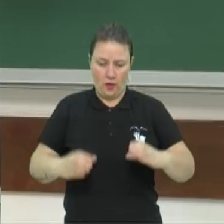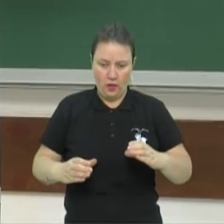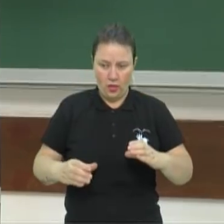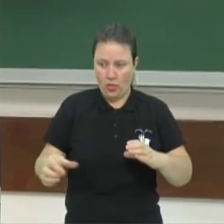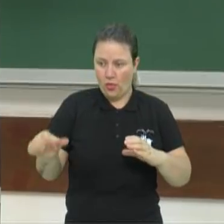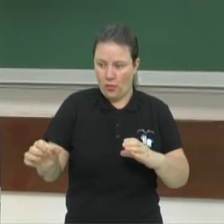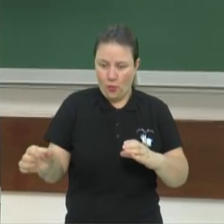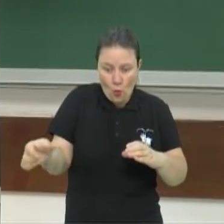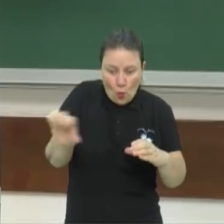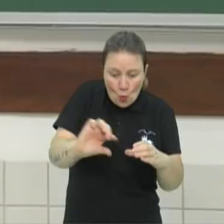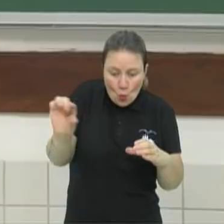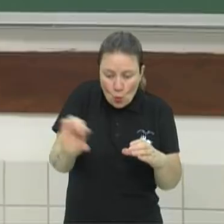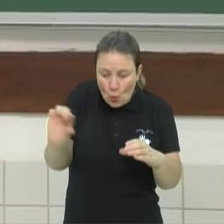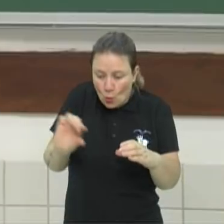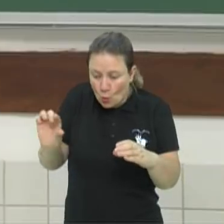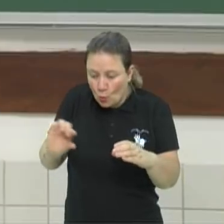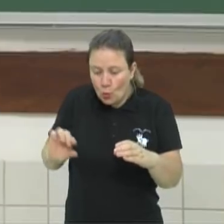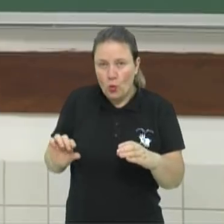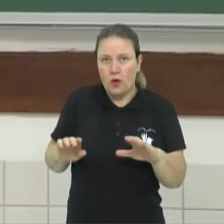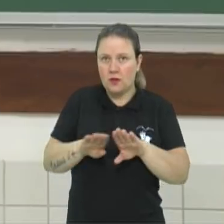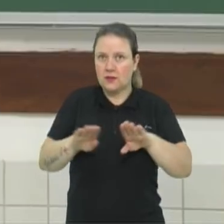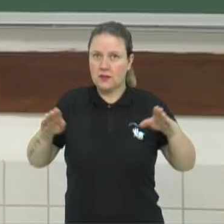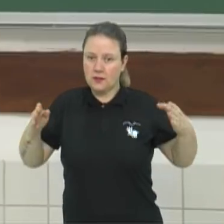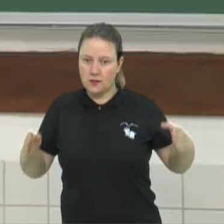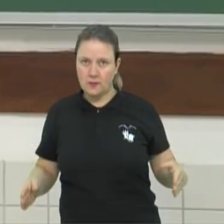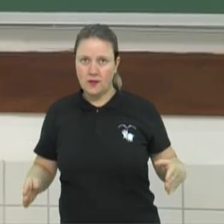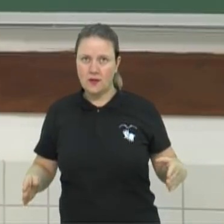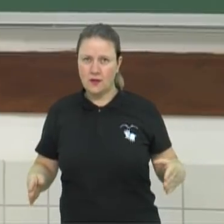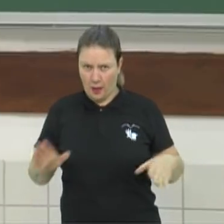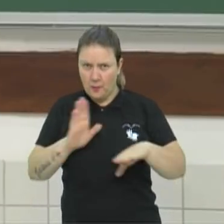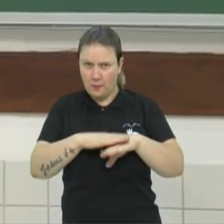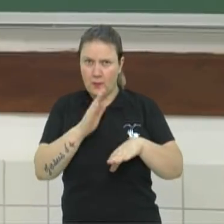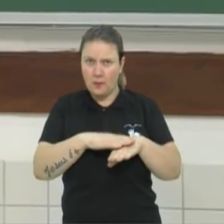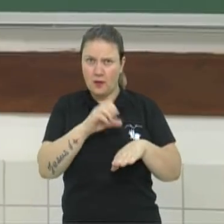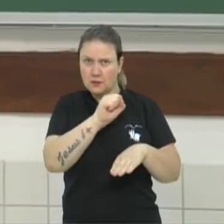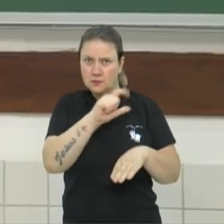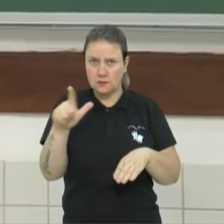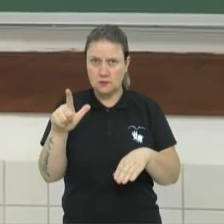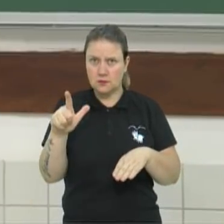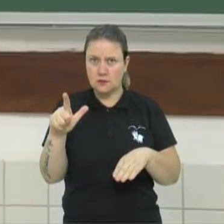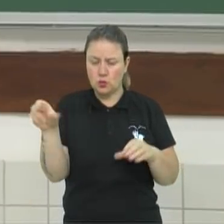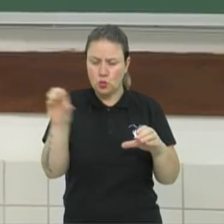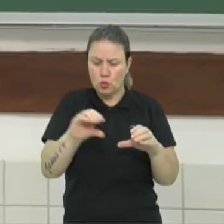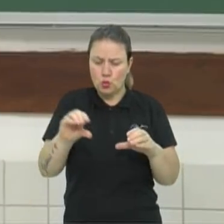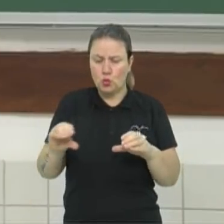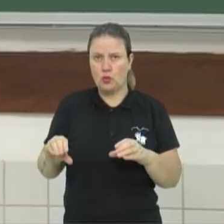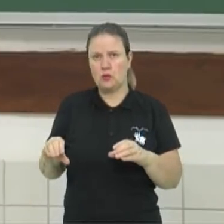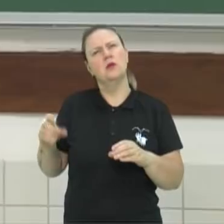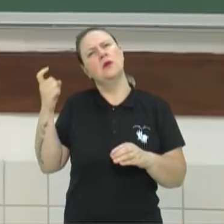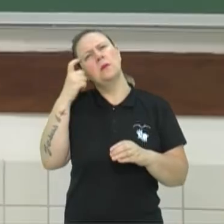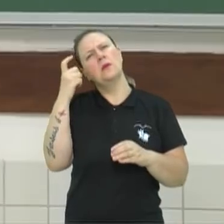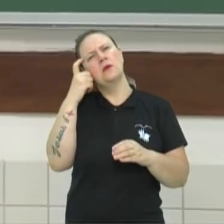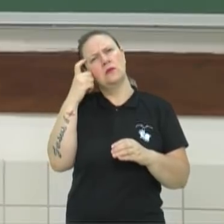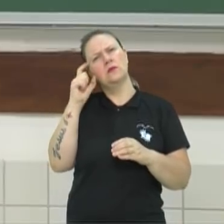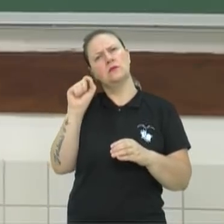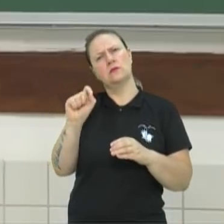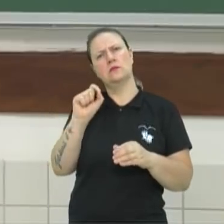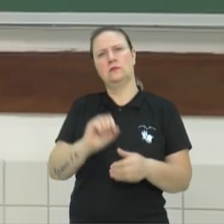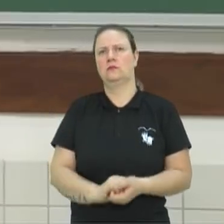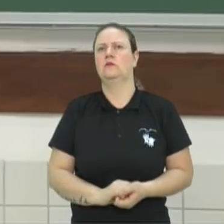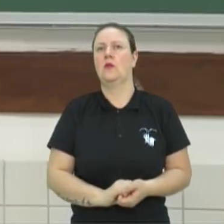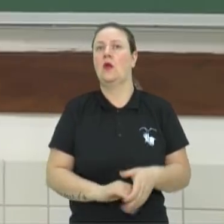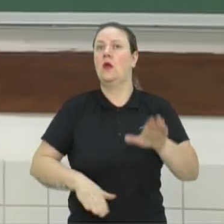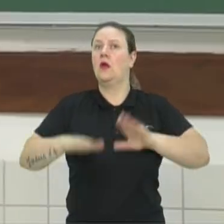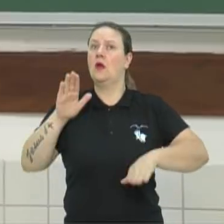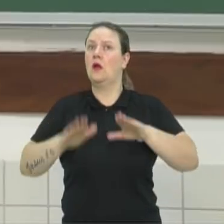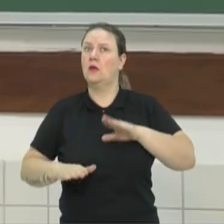já temperou? Quando você está na mesa, você coloca mais sal na sua comida? Você já pensou sobre isso? Será que você